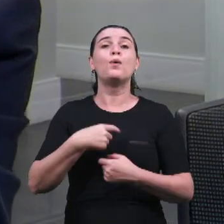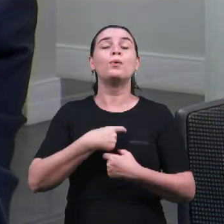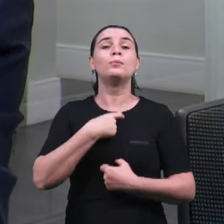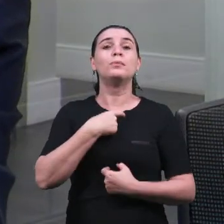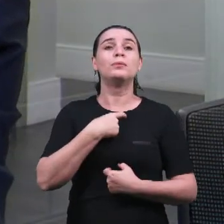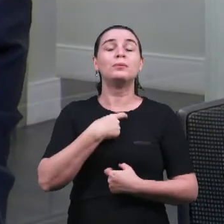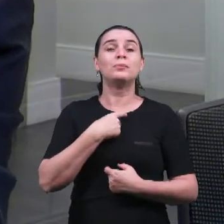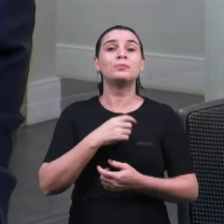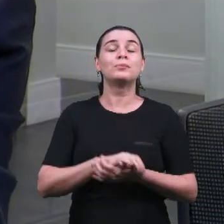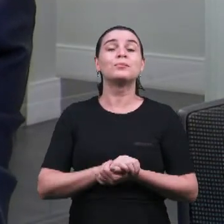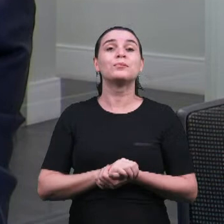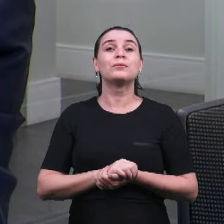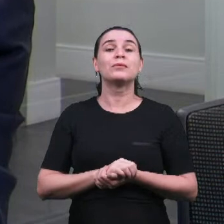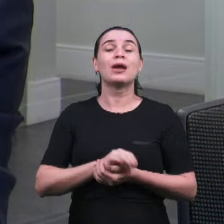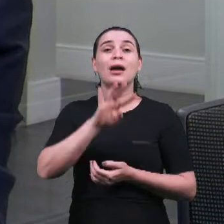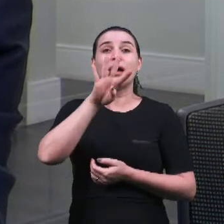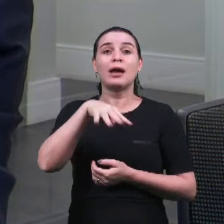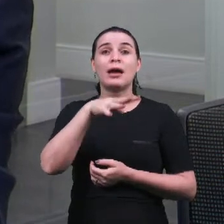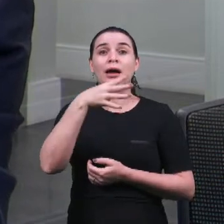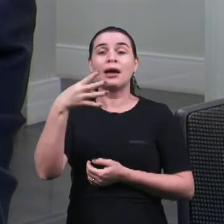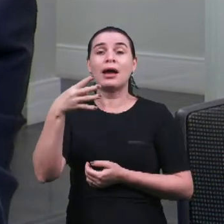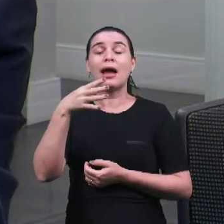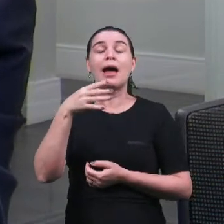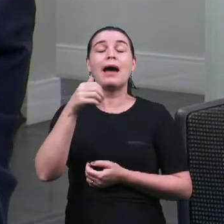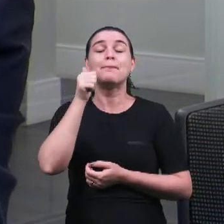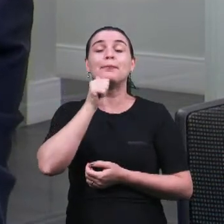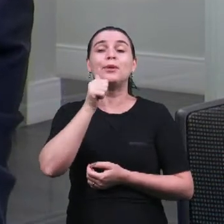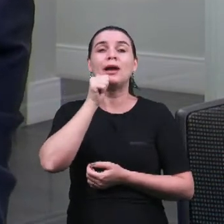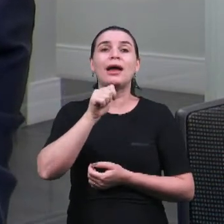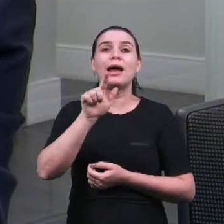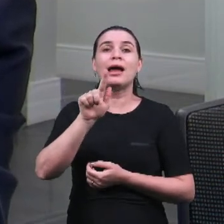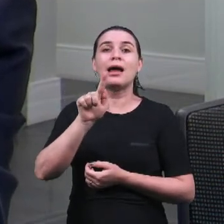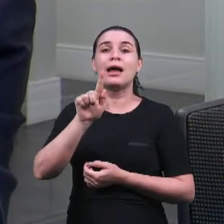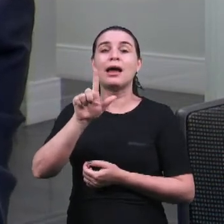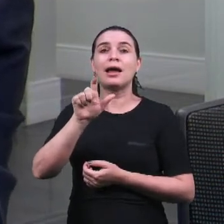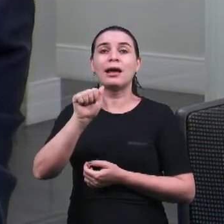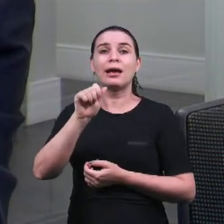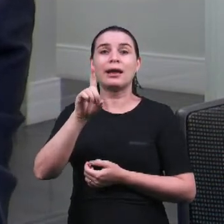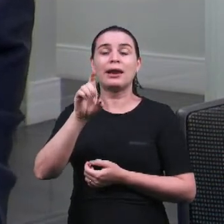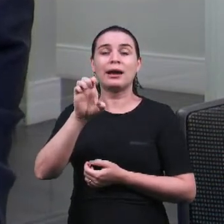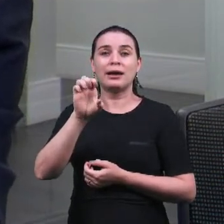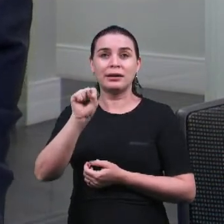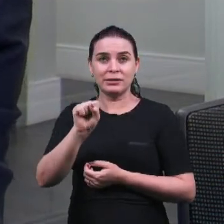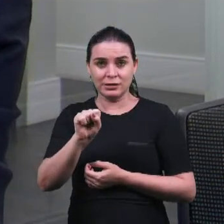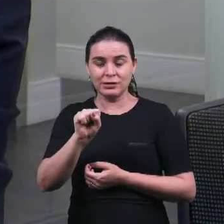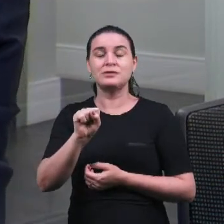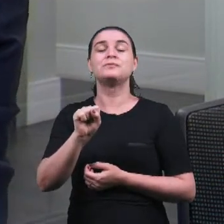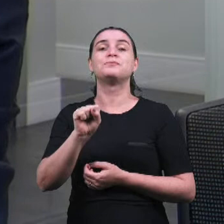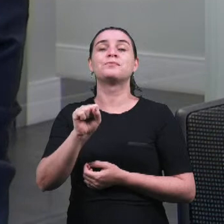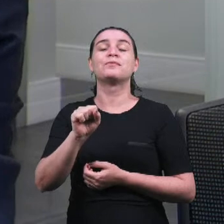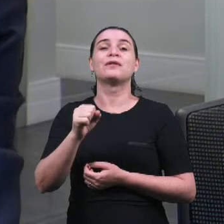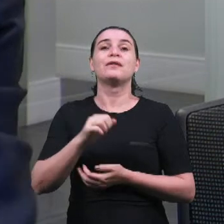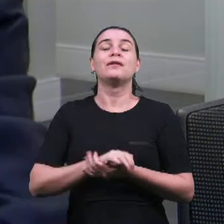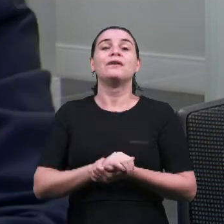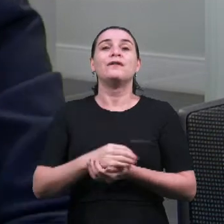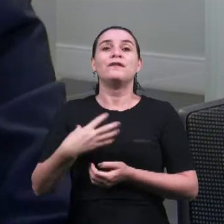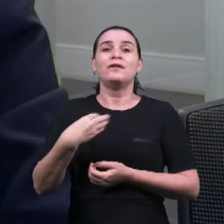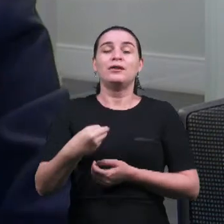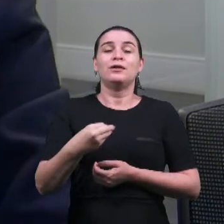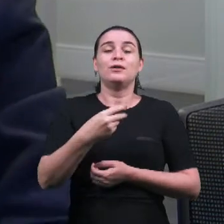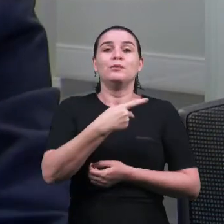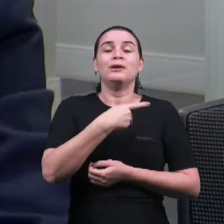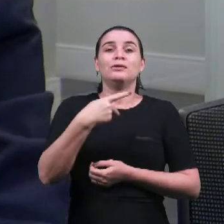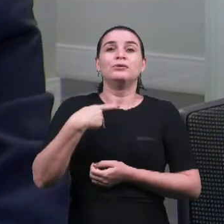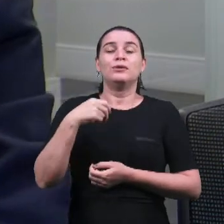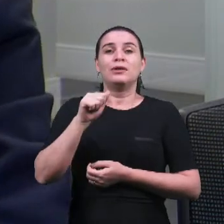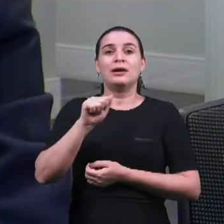A Gladys, a irmã Gladys, Gueiros, que é a filha da irmã Sara, esposa do pastor Alexandre, entregou assim